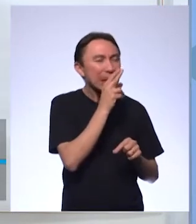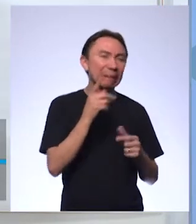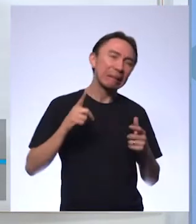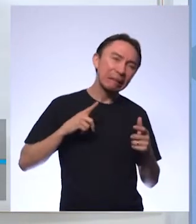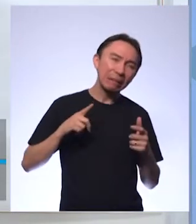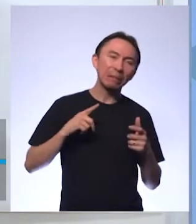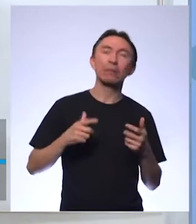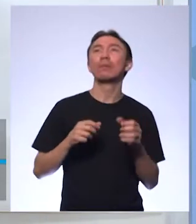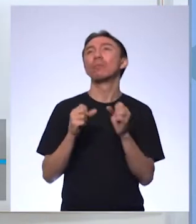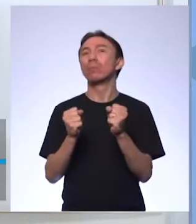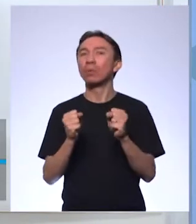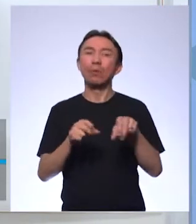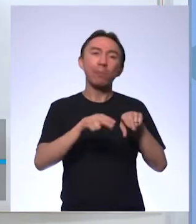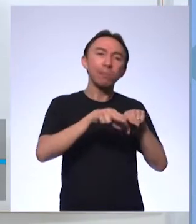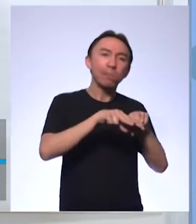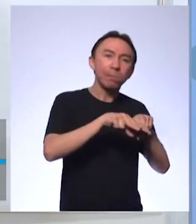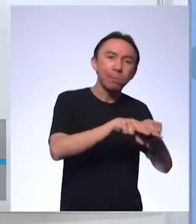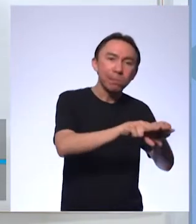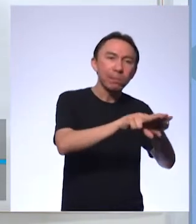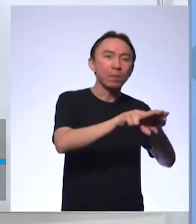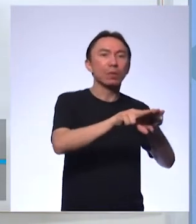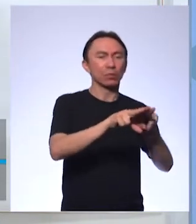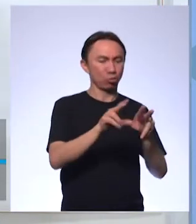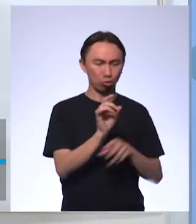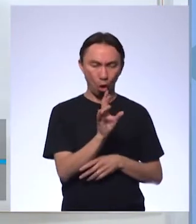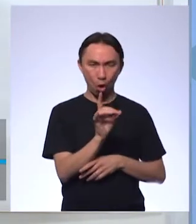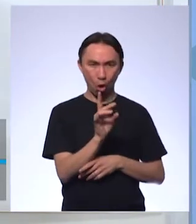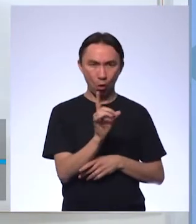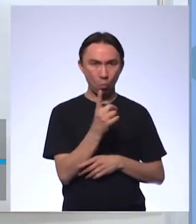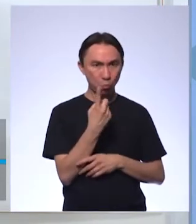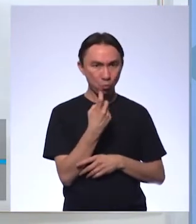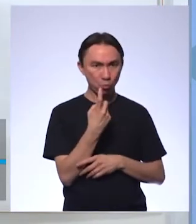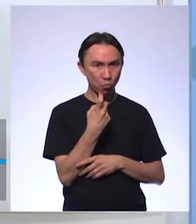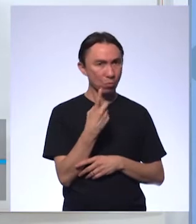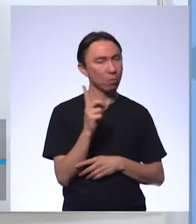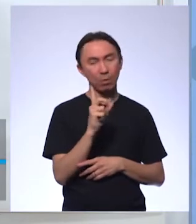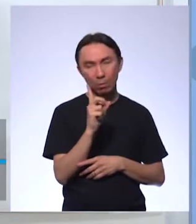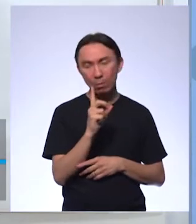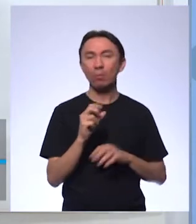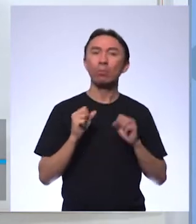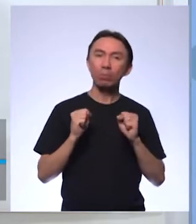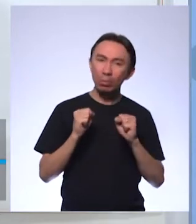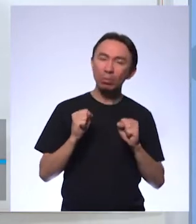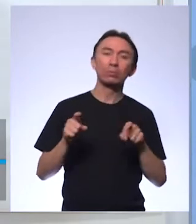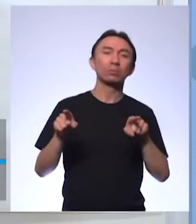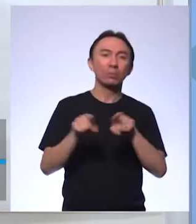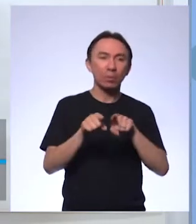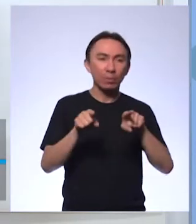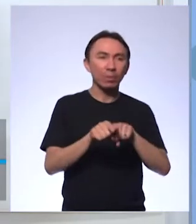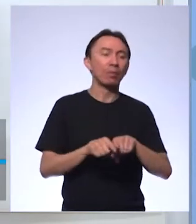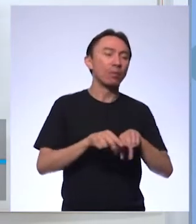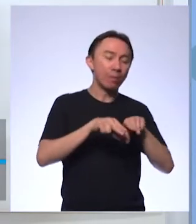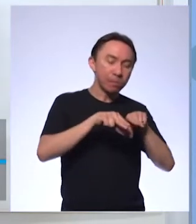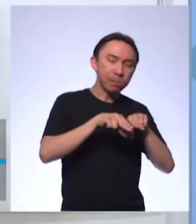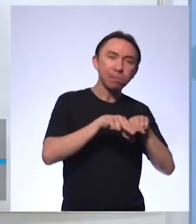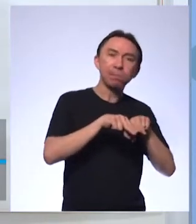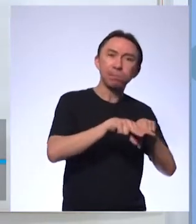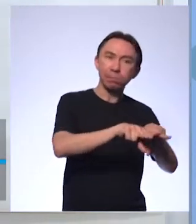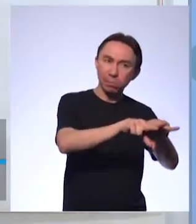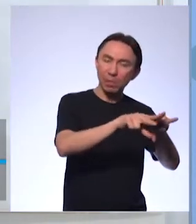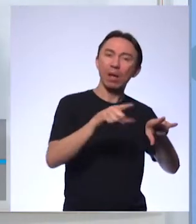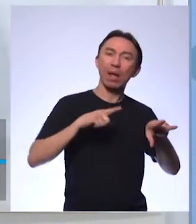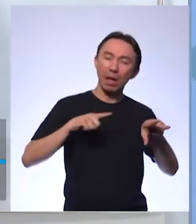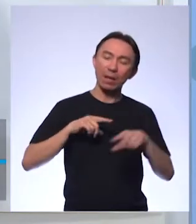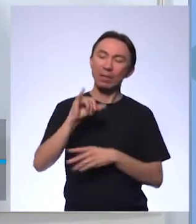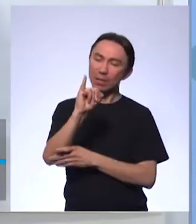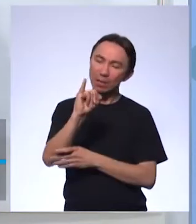ser pelo sexo, mas não só pelo sexo, tá bom? Mas a partir de que também pelo sexo, a gente chama de infecção